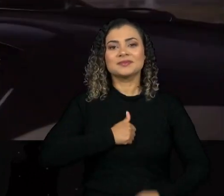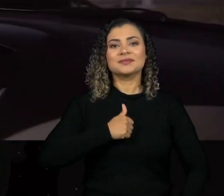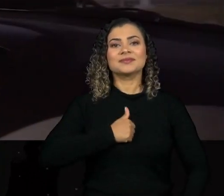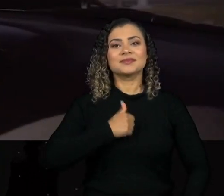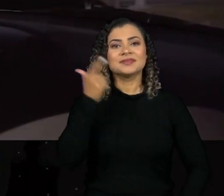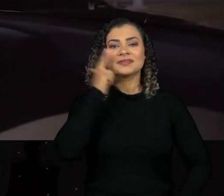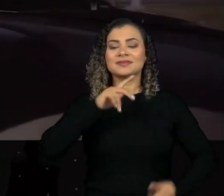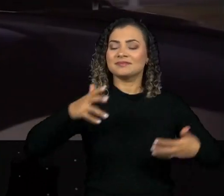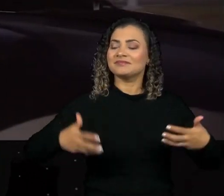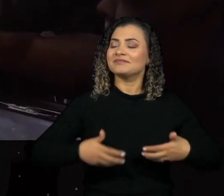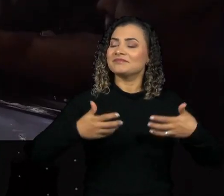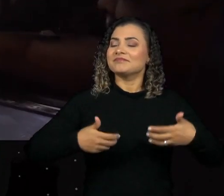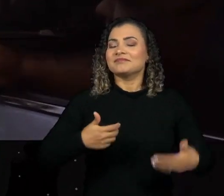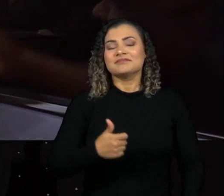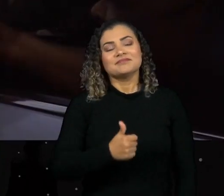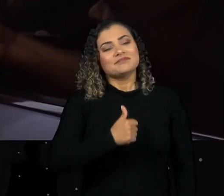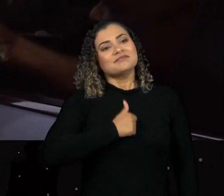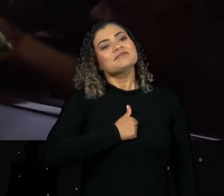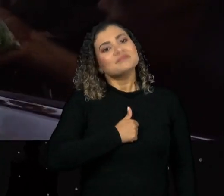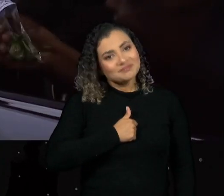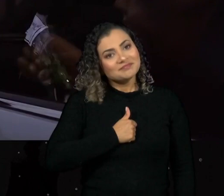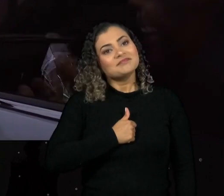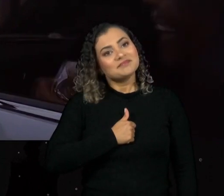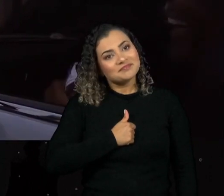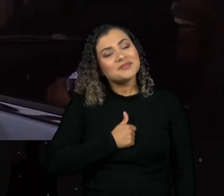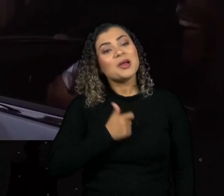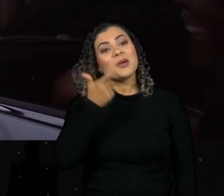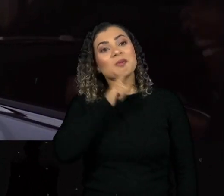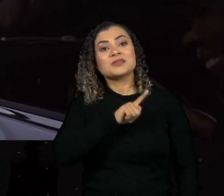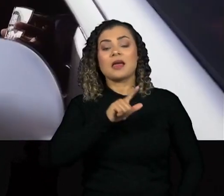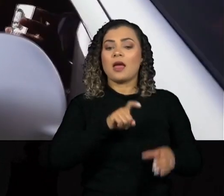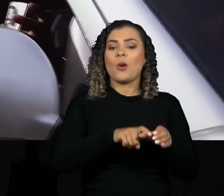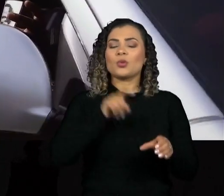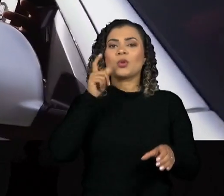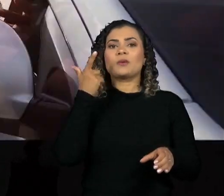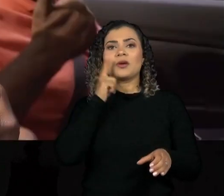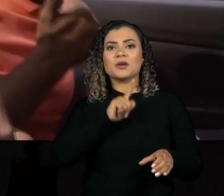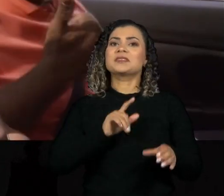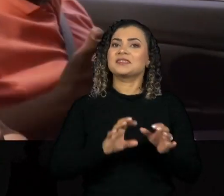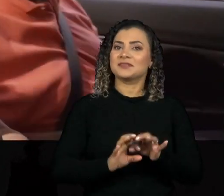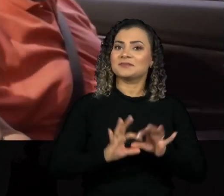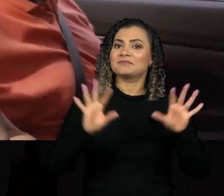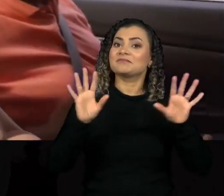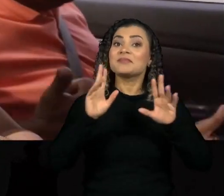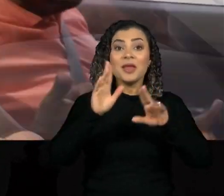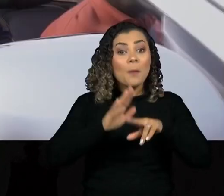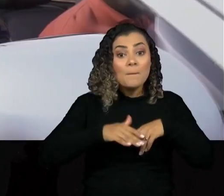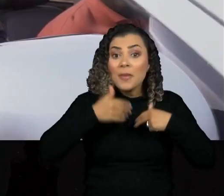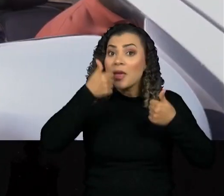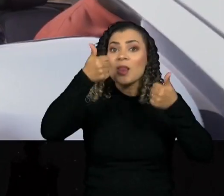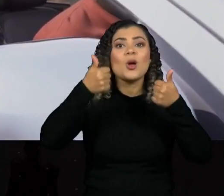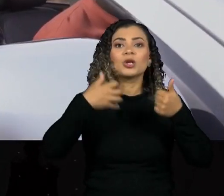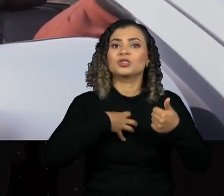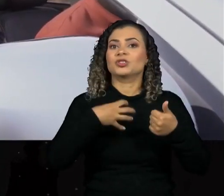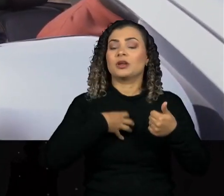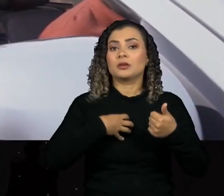da pessoa. Elevando a autoestima da pessoa, ela pode ter mais autonomia. Rir é o melhor remédio. Apesar de ser um